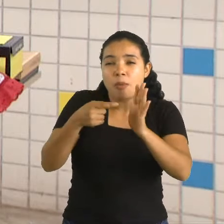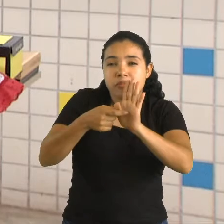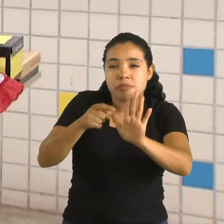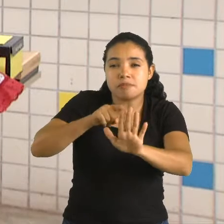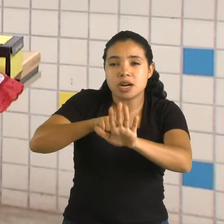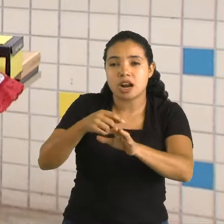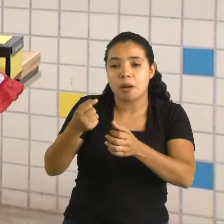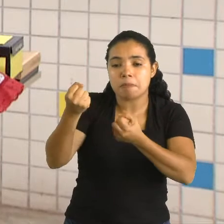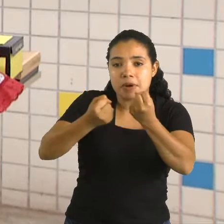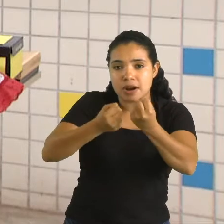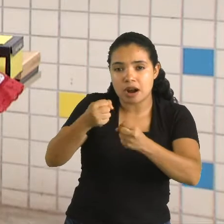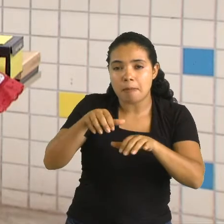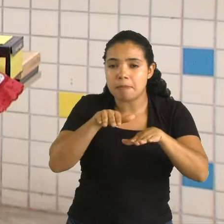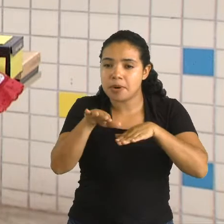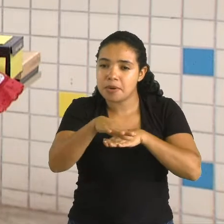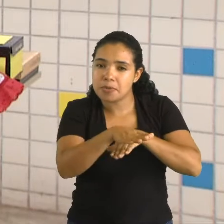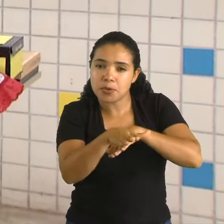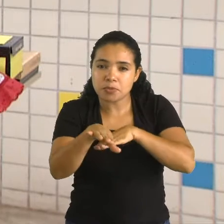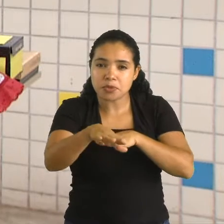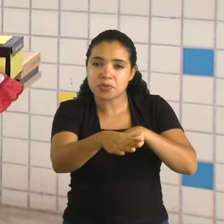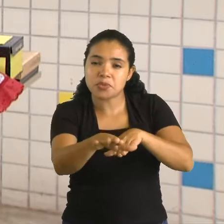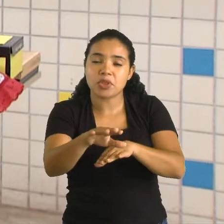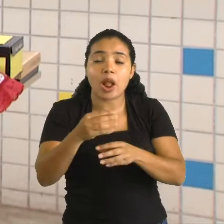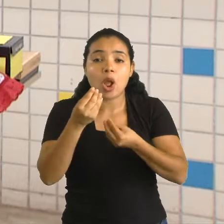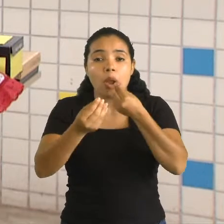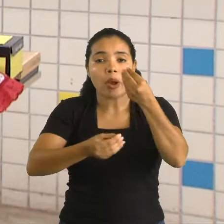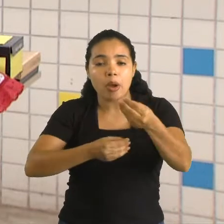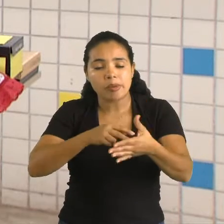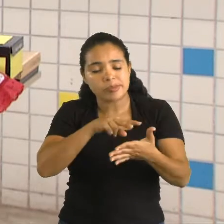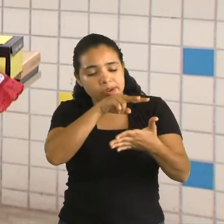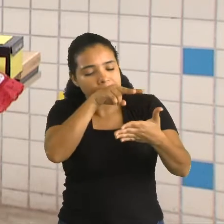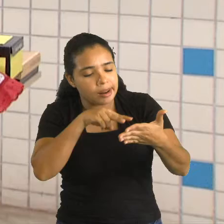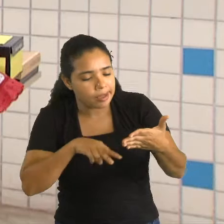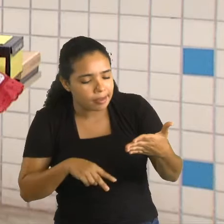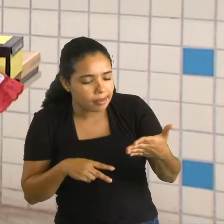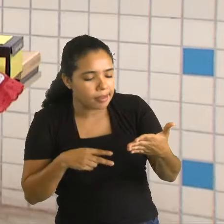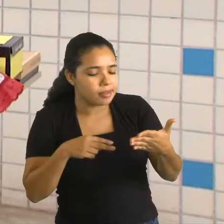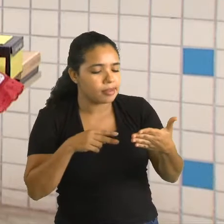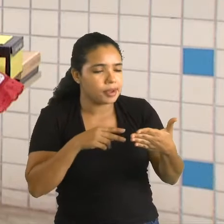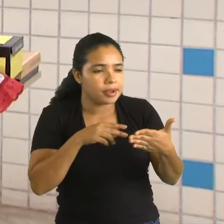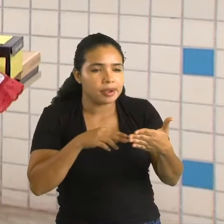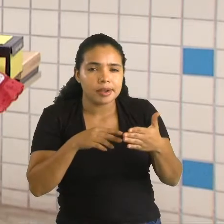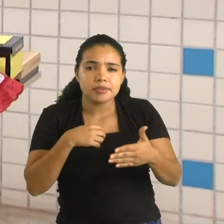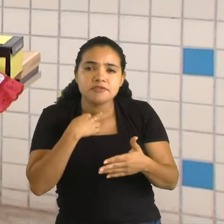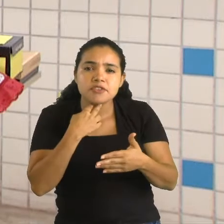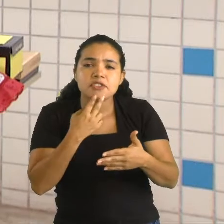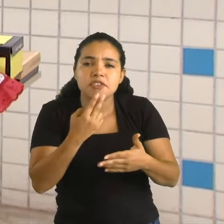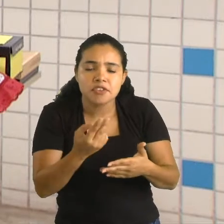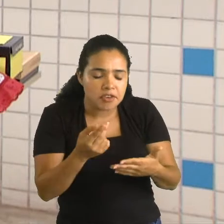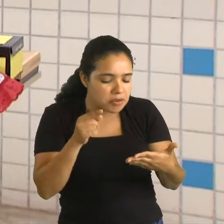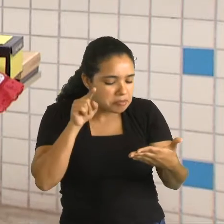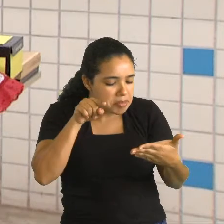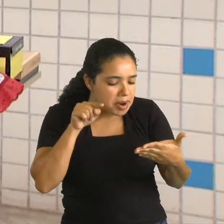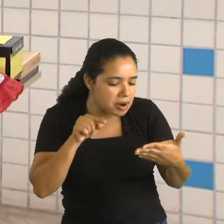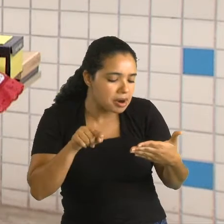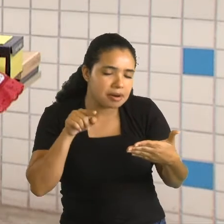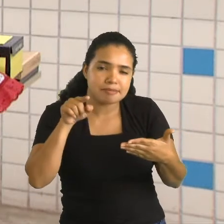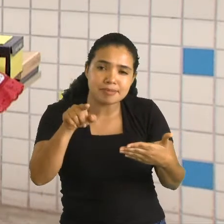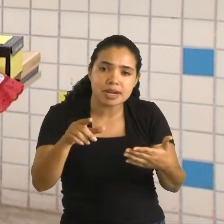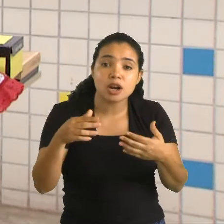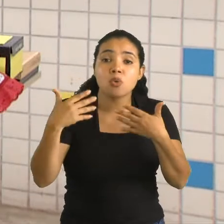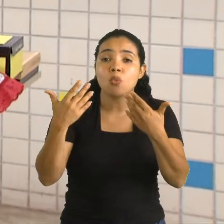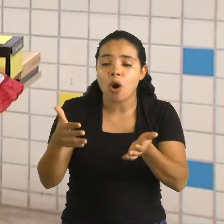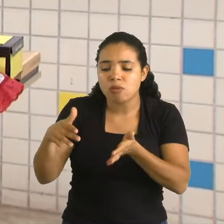vai me dizer como eu vou ler, que entonação eu vou colocar na minha voz, qual é o caminho, se